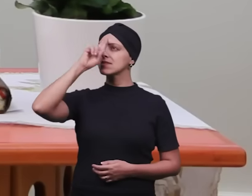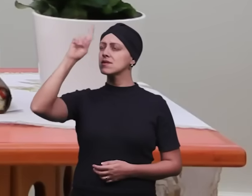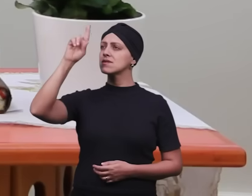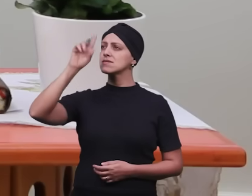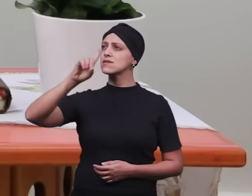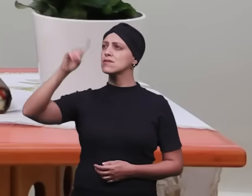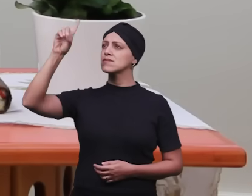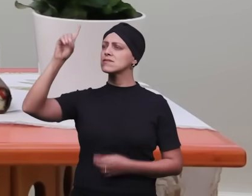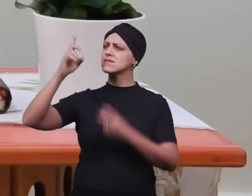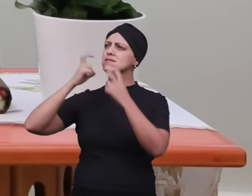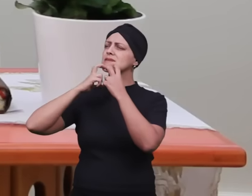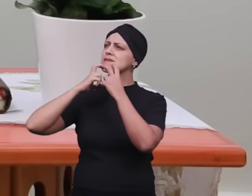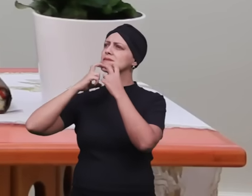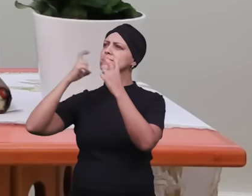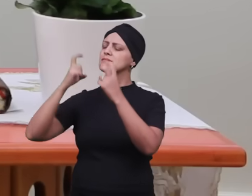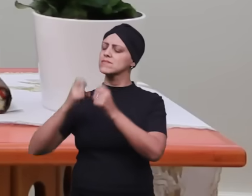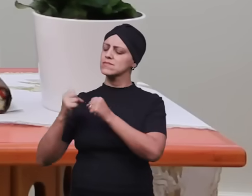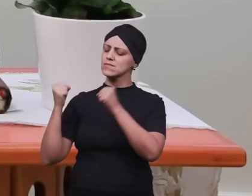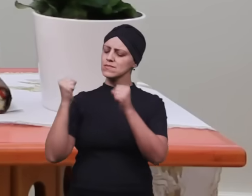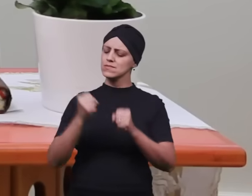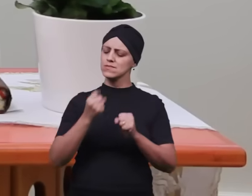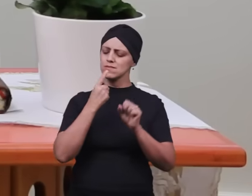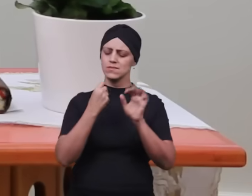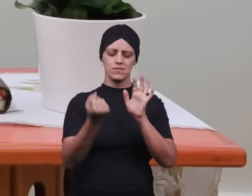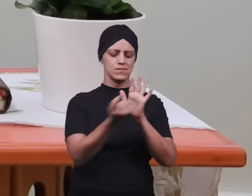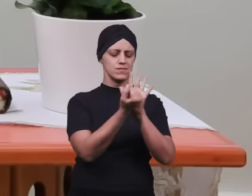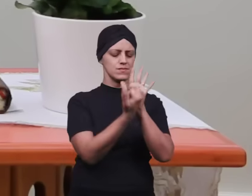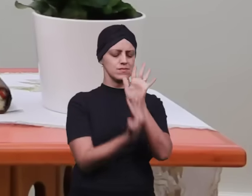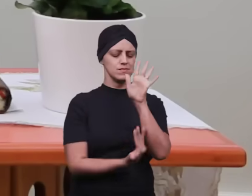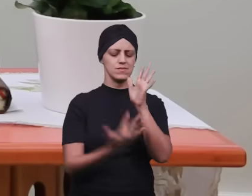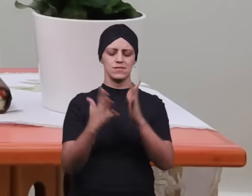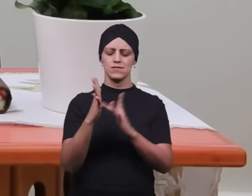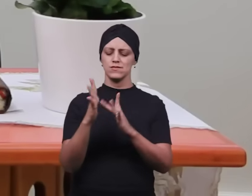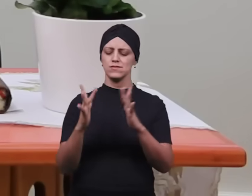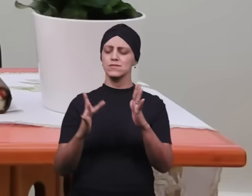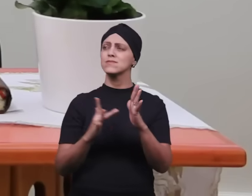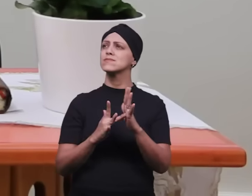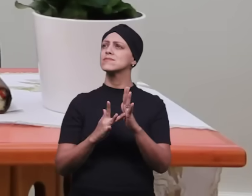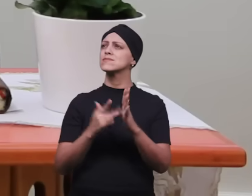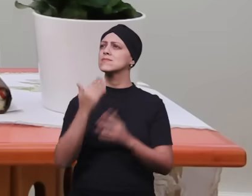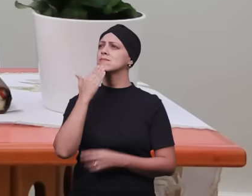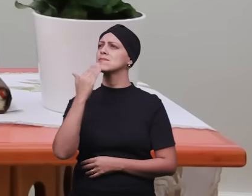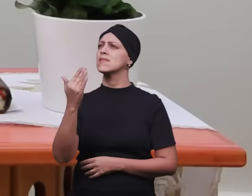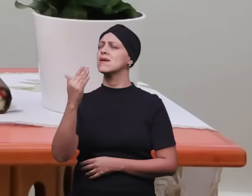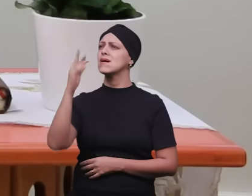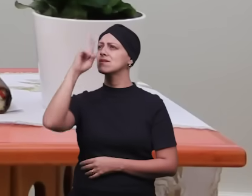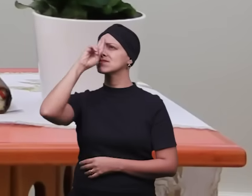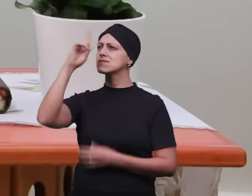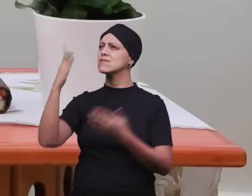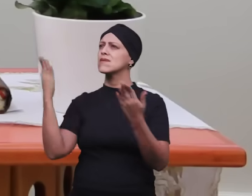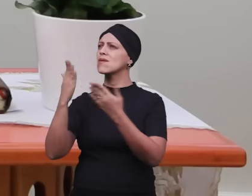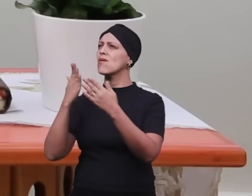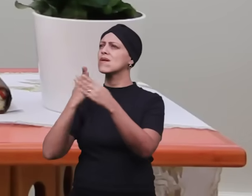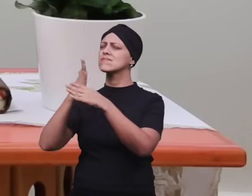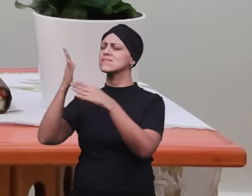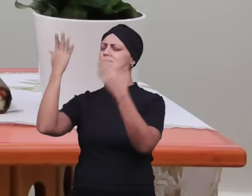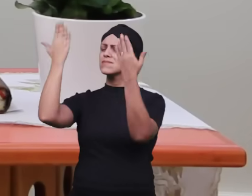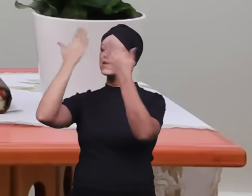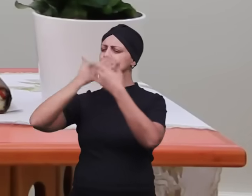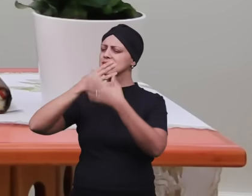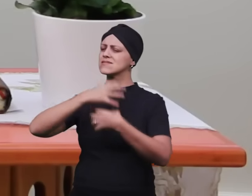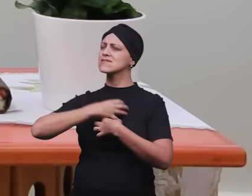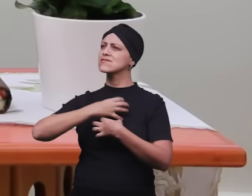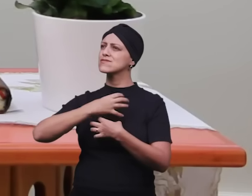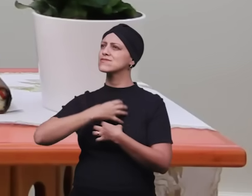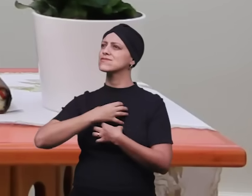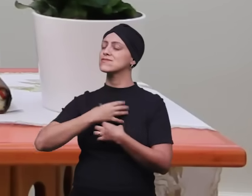Senhor Deus, clamamos a Ti pelo poder do sangue de Jesus. Nos dá acesso, ó Pai, à Tua